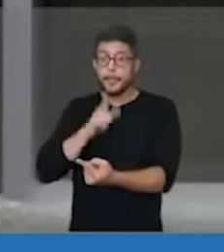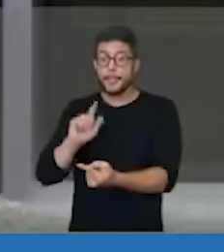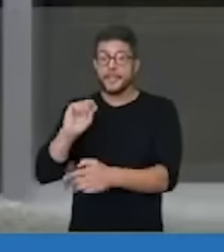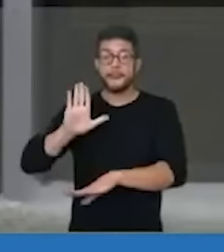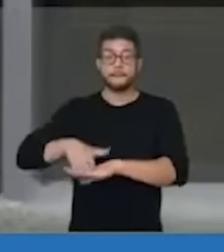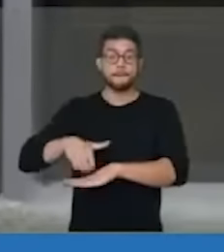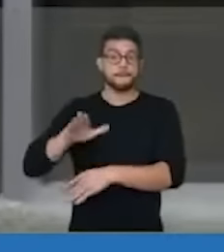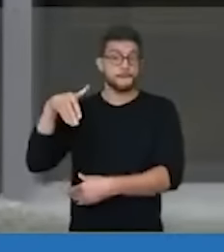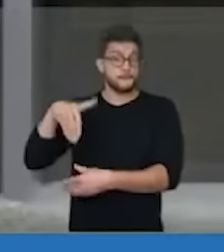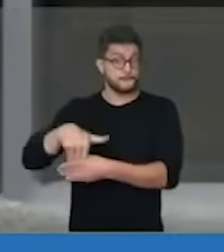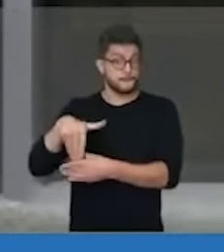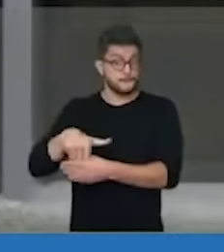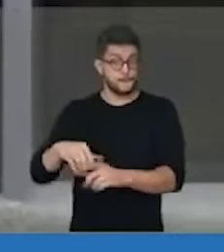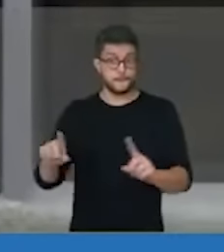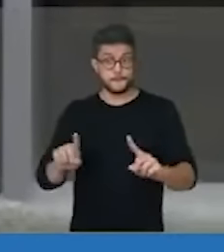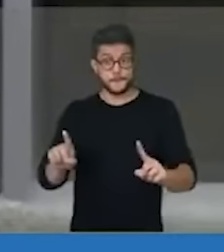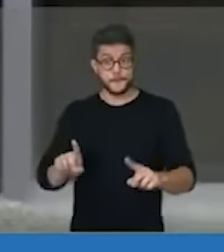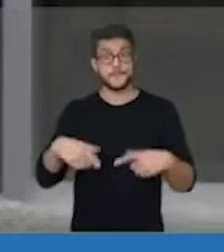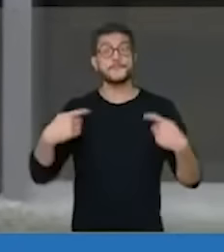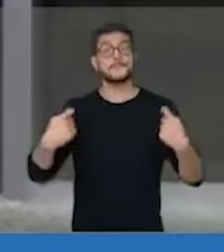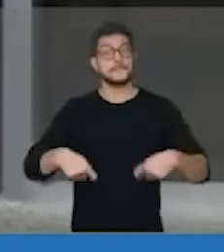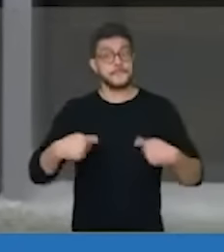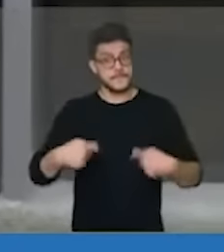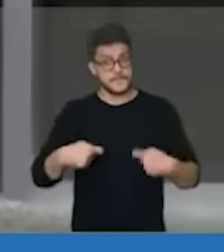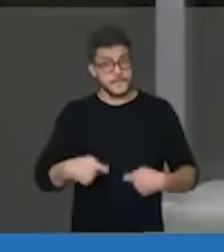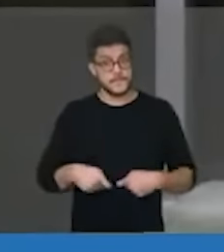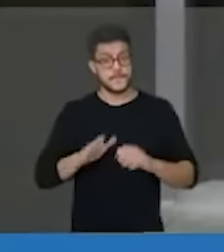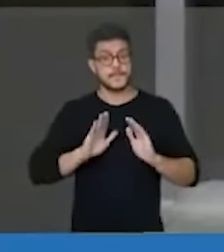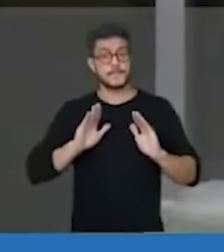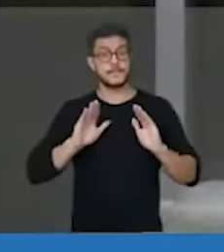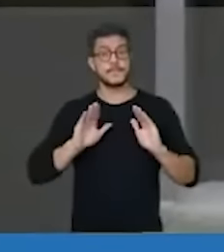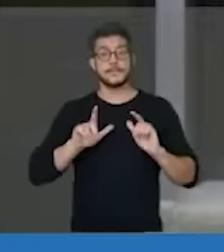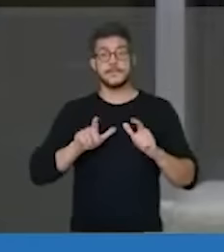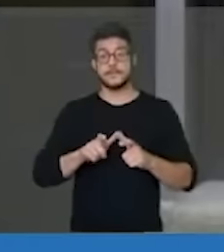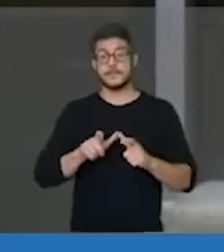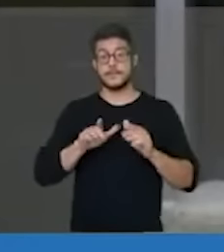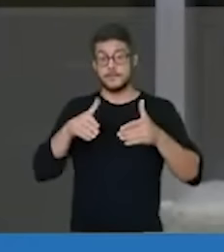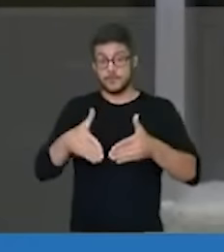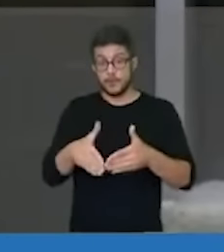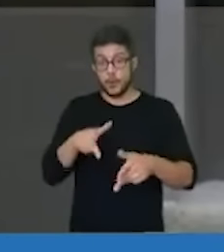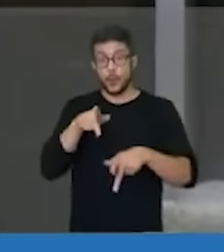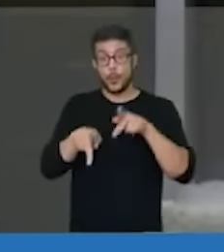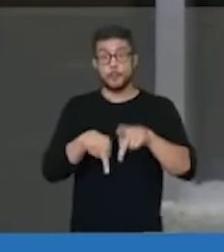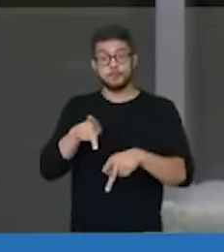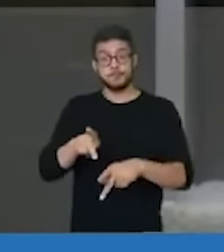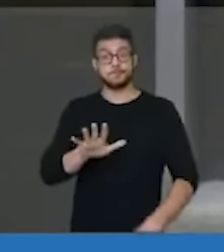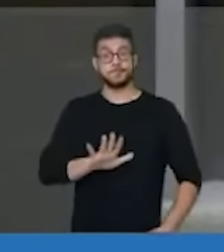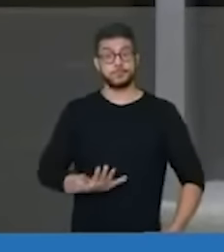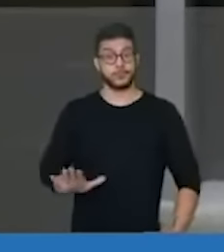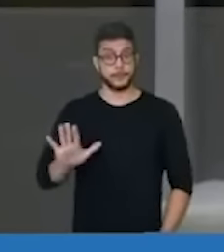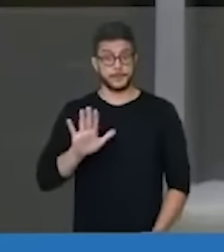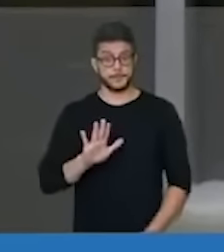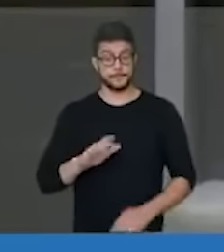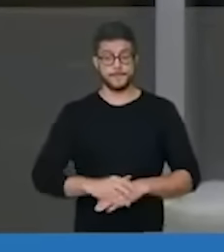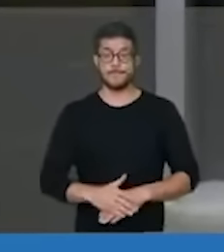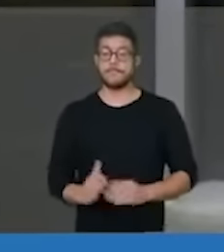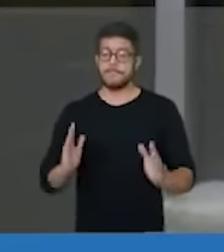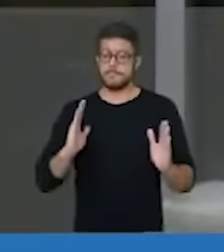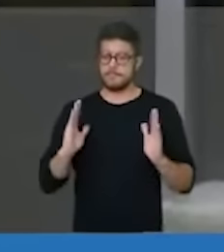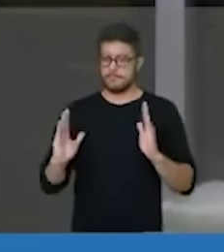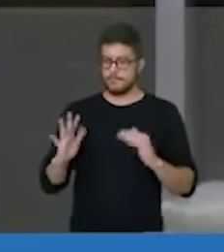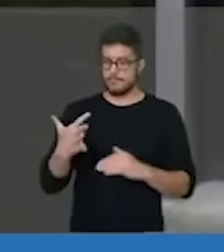que pensar grande, temos que pensar no público. Na última década, a proporção das emendas